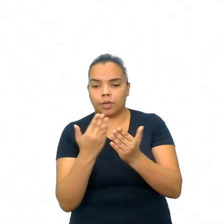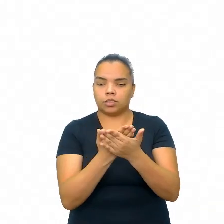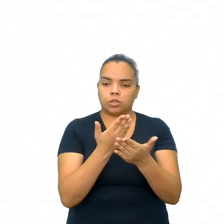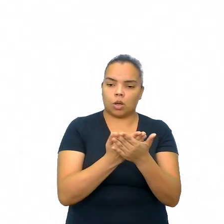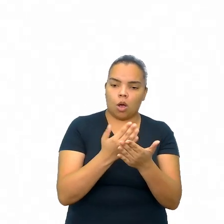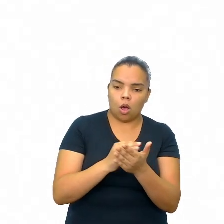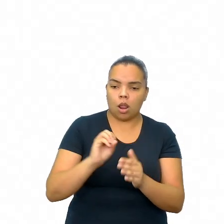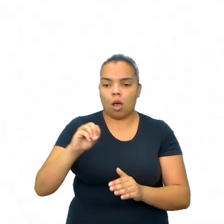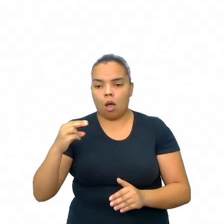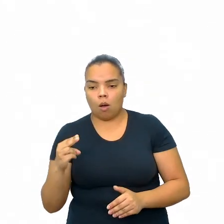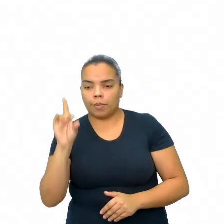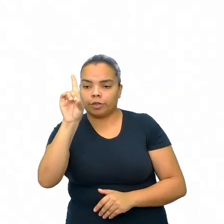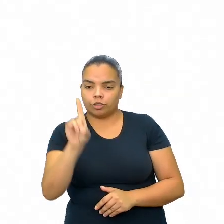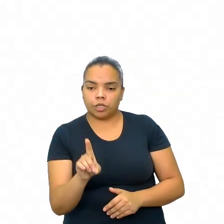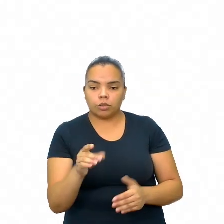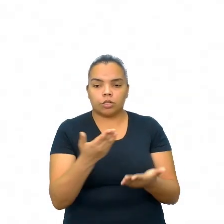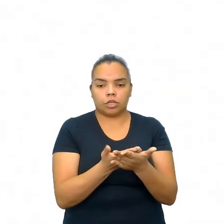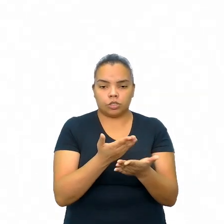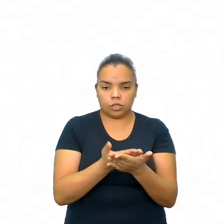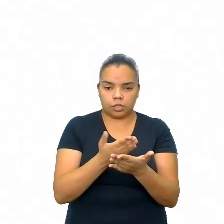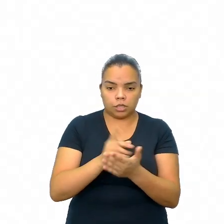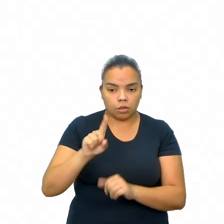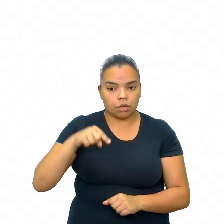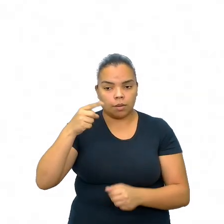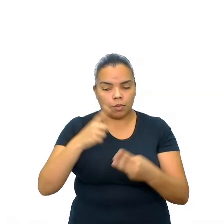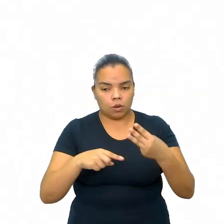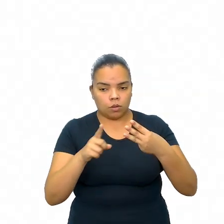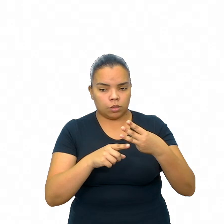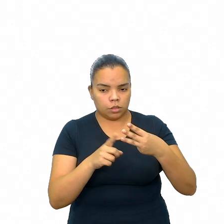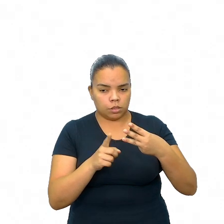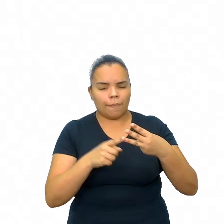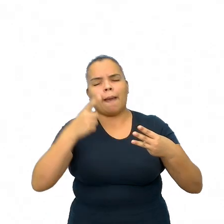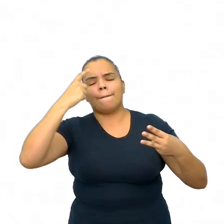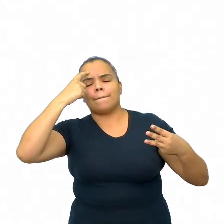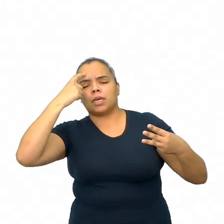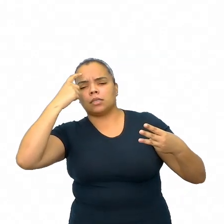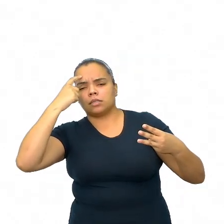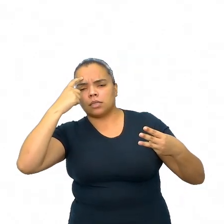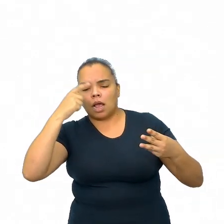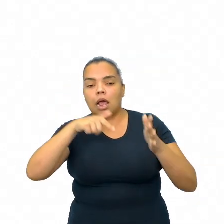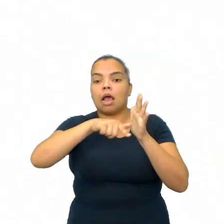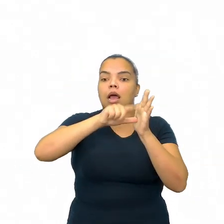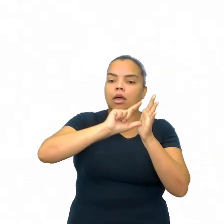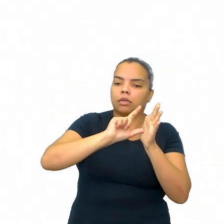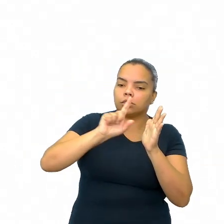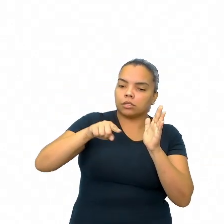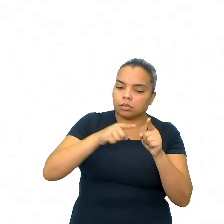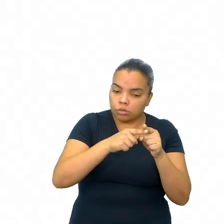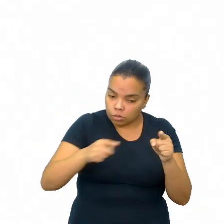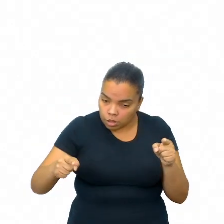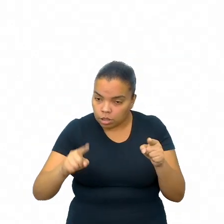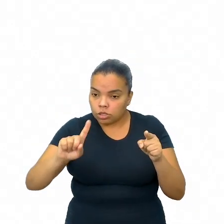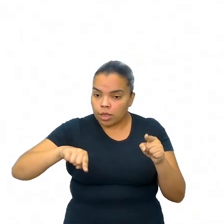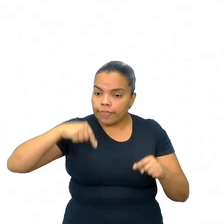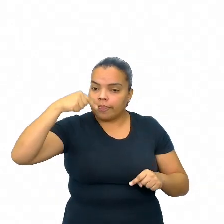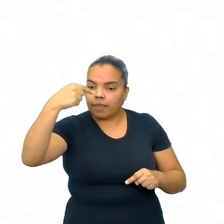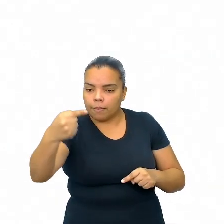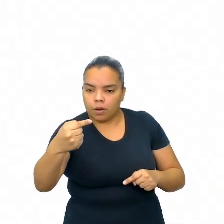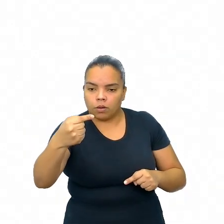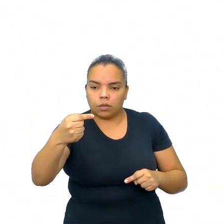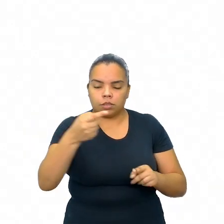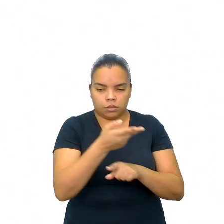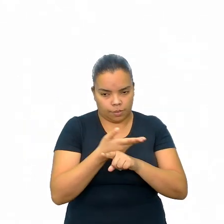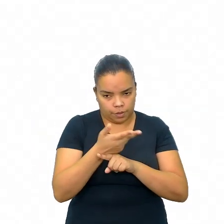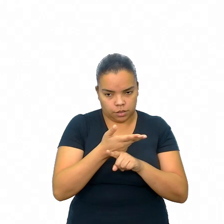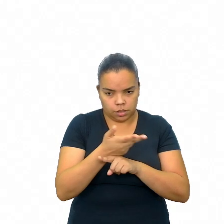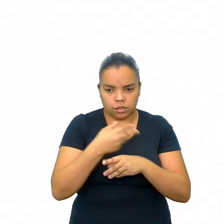de ensino. Depois, o que eu tenho que pensar antes, durante e após a aplicação da